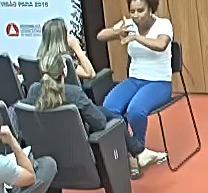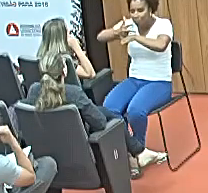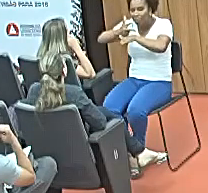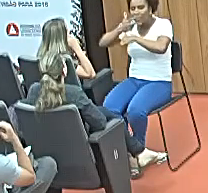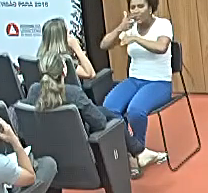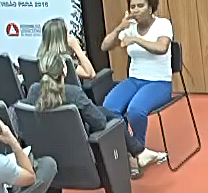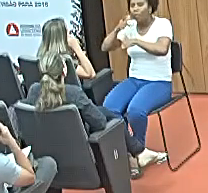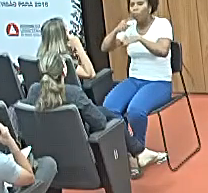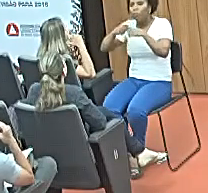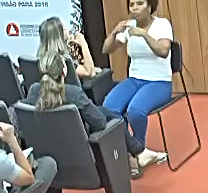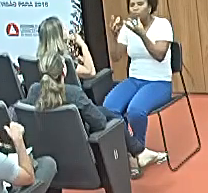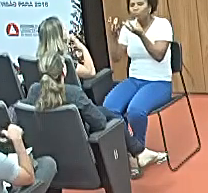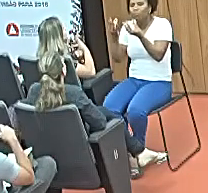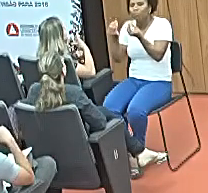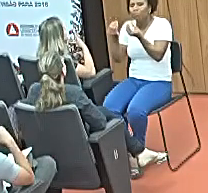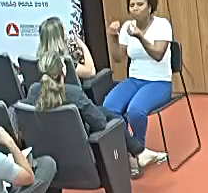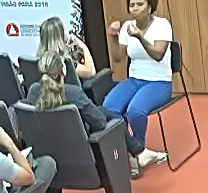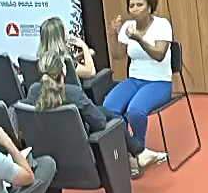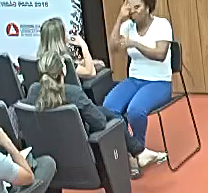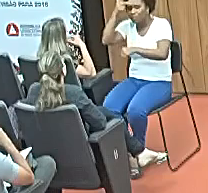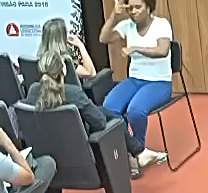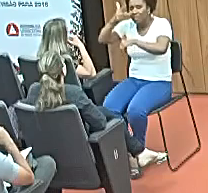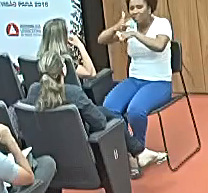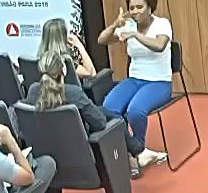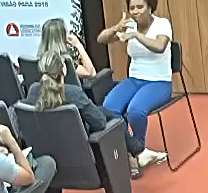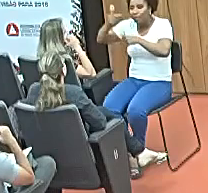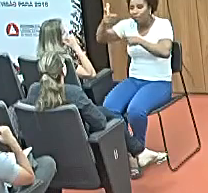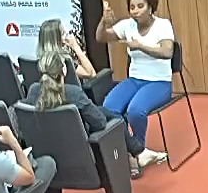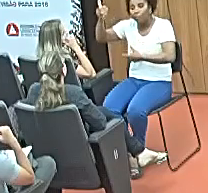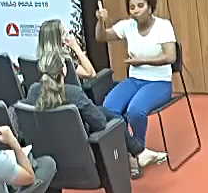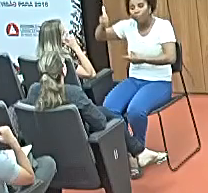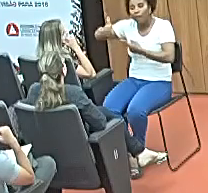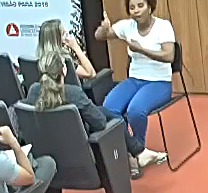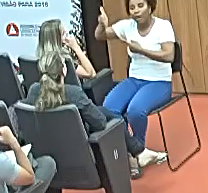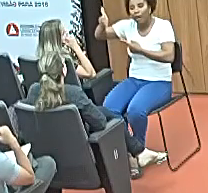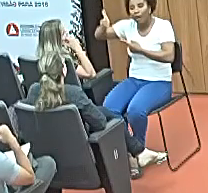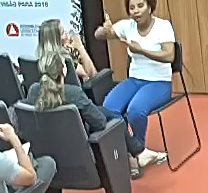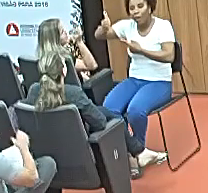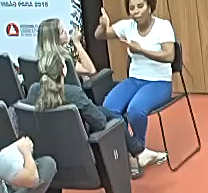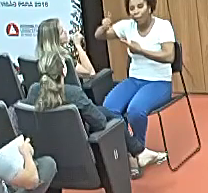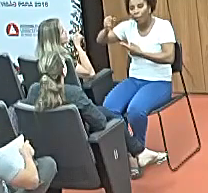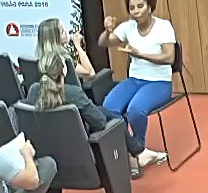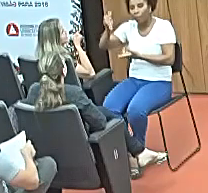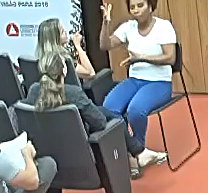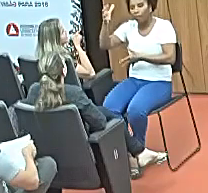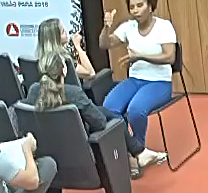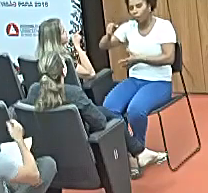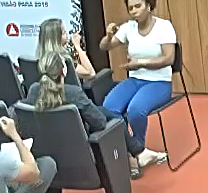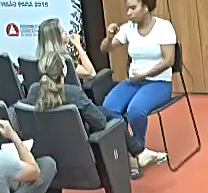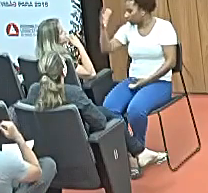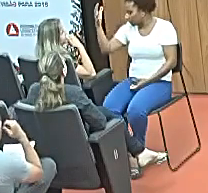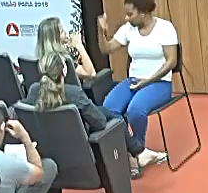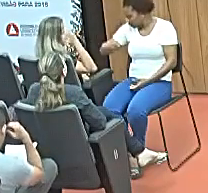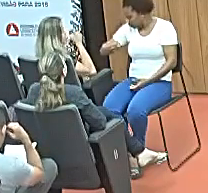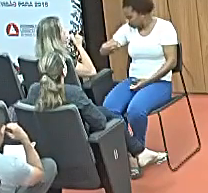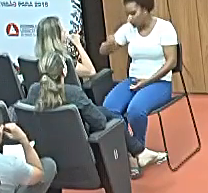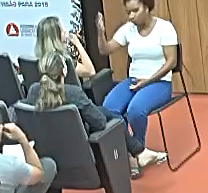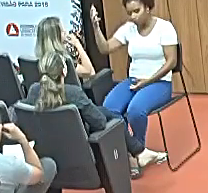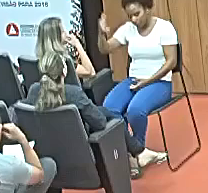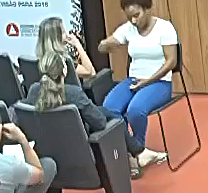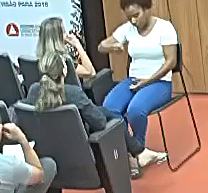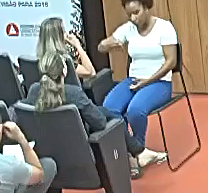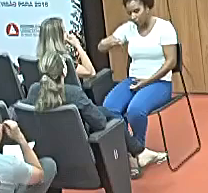dose no momento da aposentadoria vem nesse momento o momento pra realmente gastar com o turismo e com